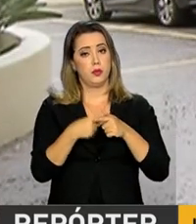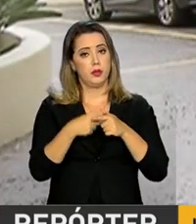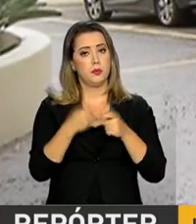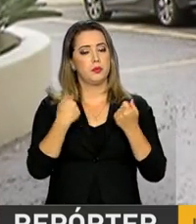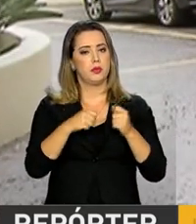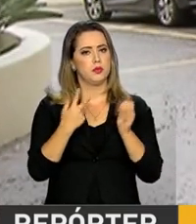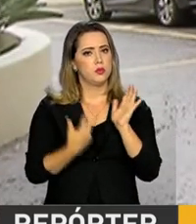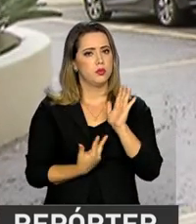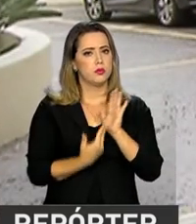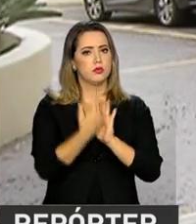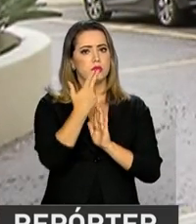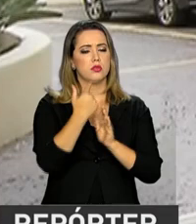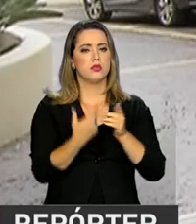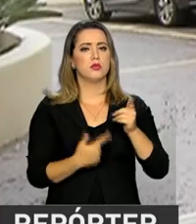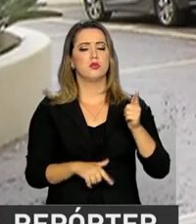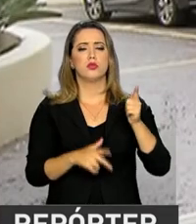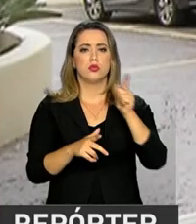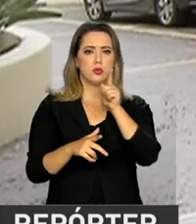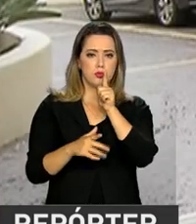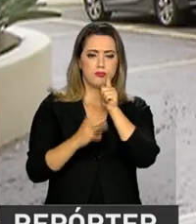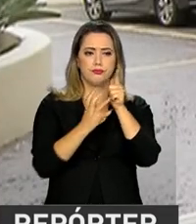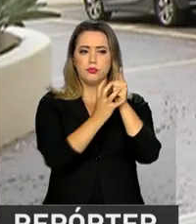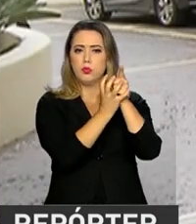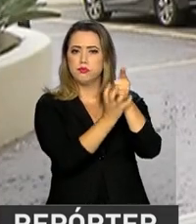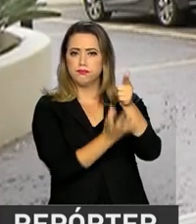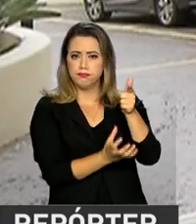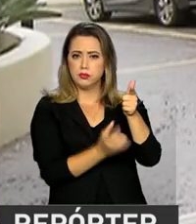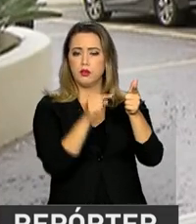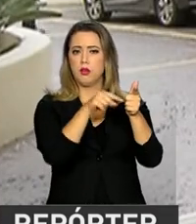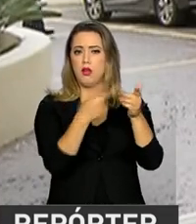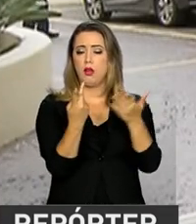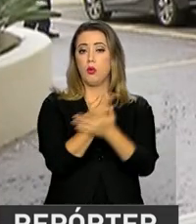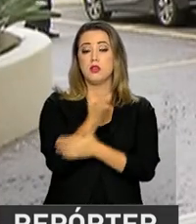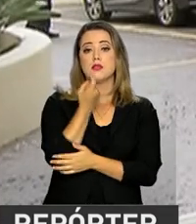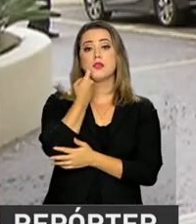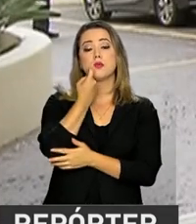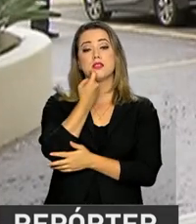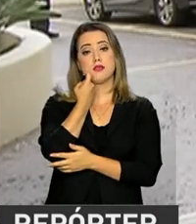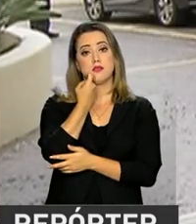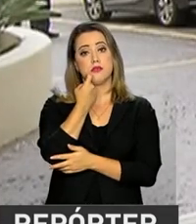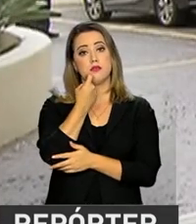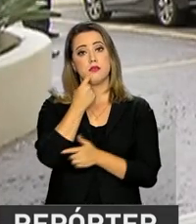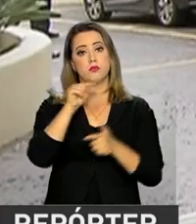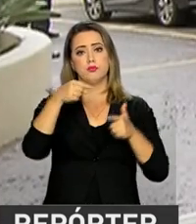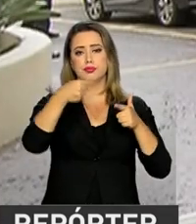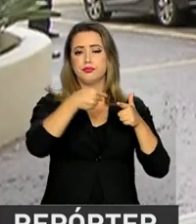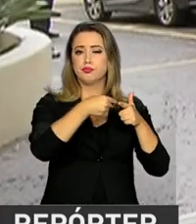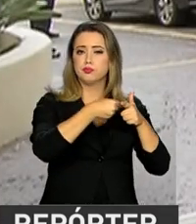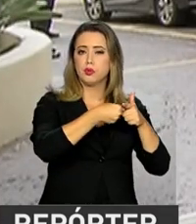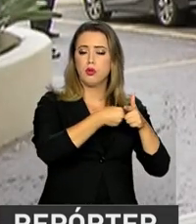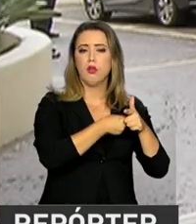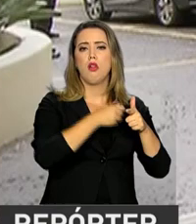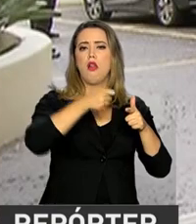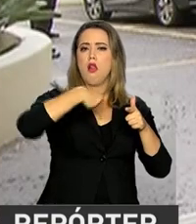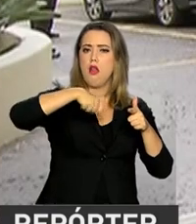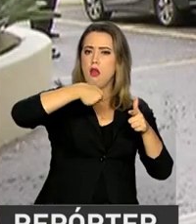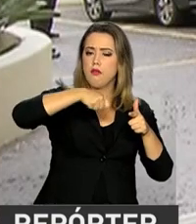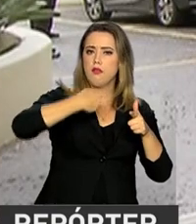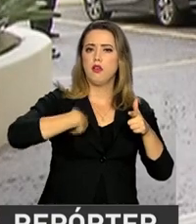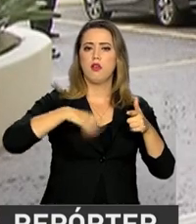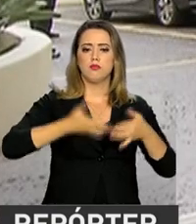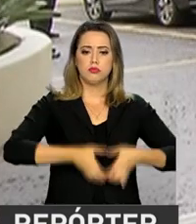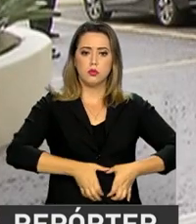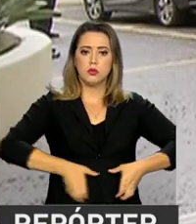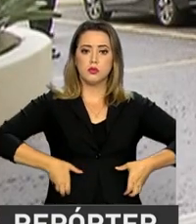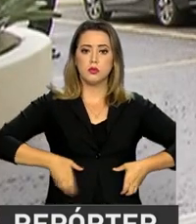procedimento conhecido como cistos copia foi realizado na noite de sexta-feira para desobstruir a uretra foi feito uma lavagem da bexiga para